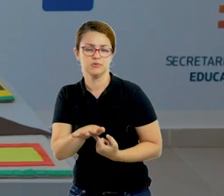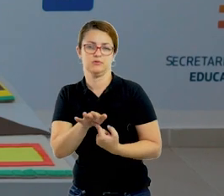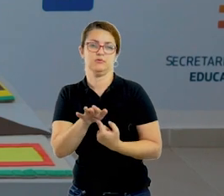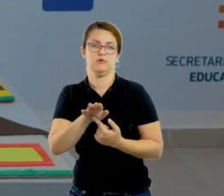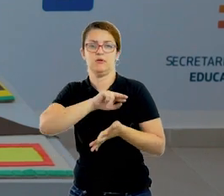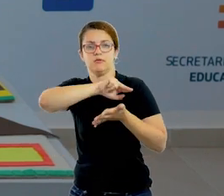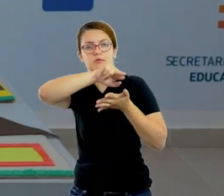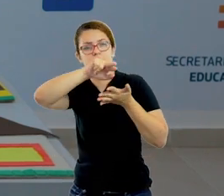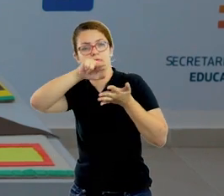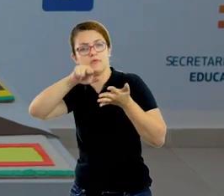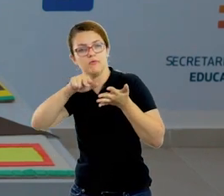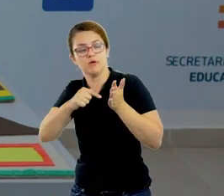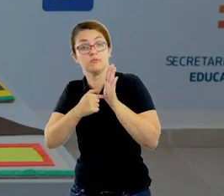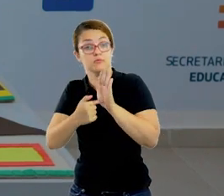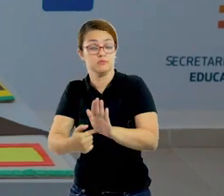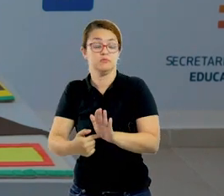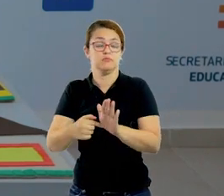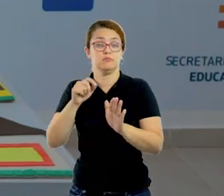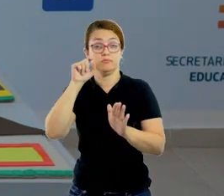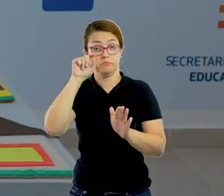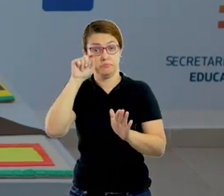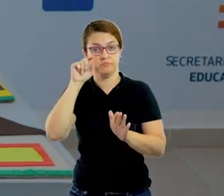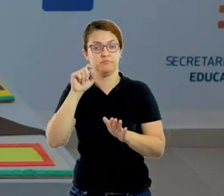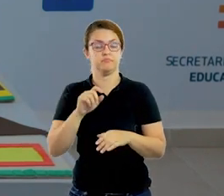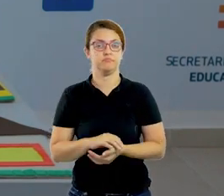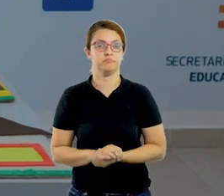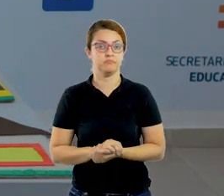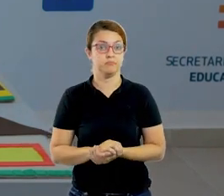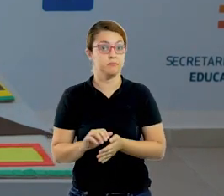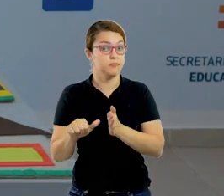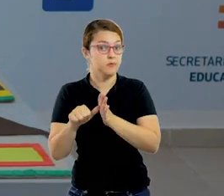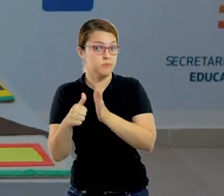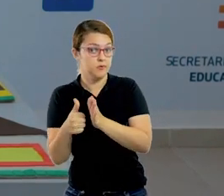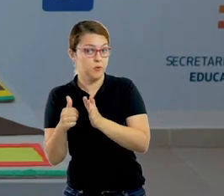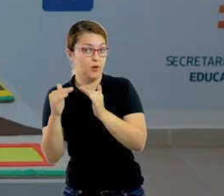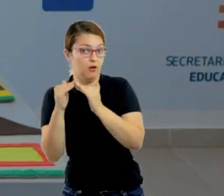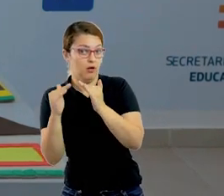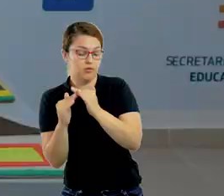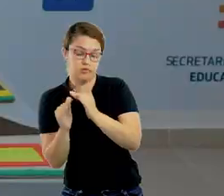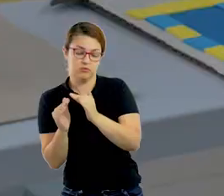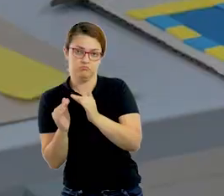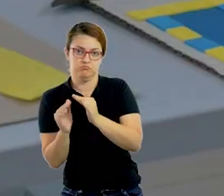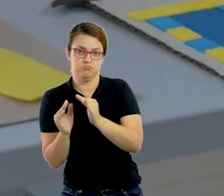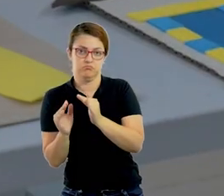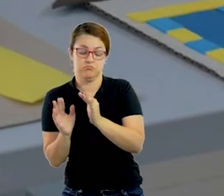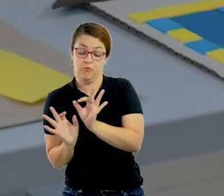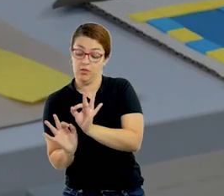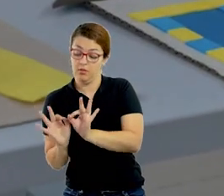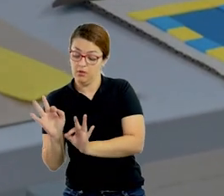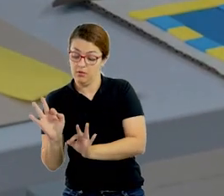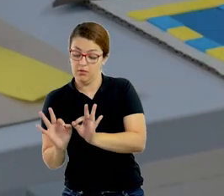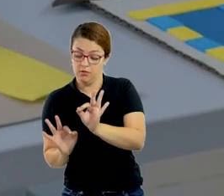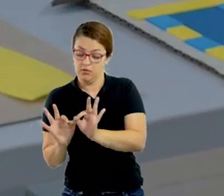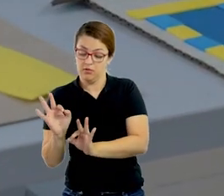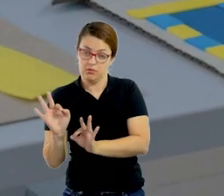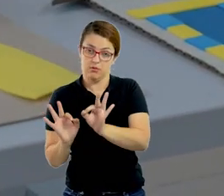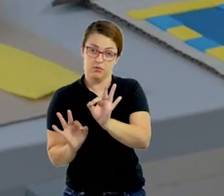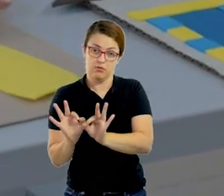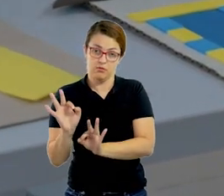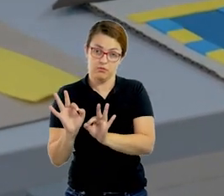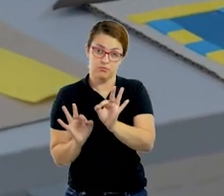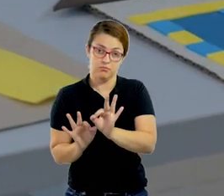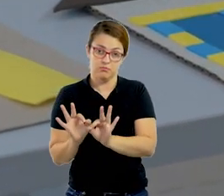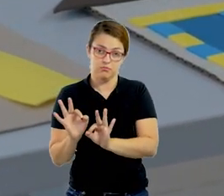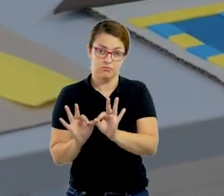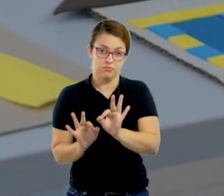para a criança. Então ela vai fazer o quê? Primeiro momento, ela vai montar essa casa, você vai deixar ela montar, tá? Dê